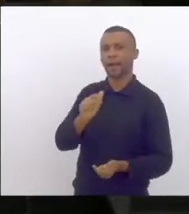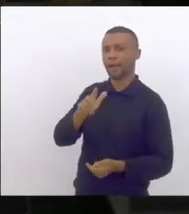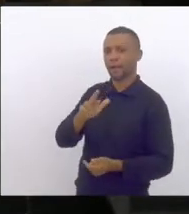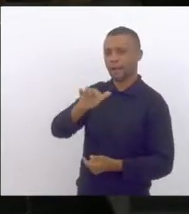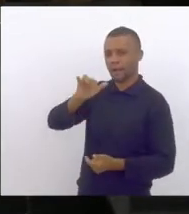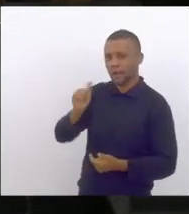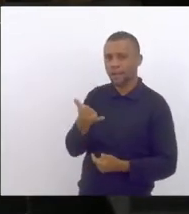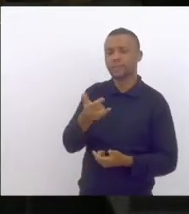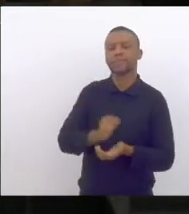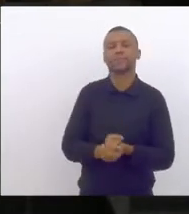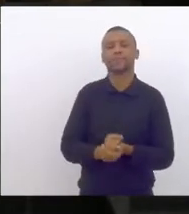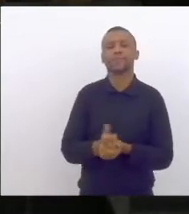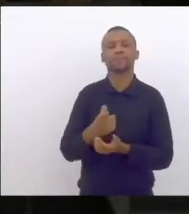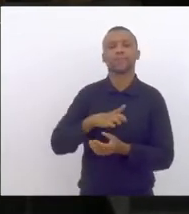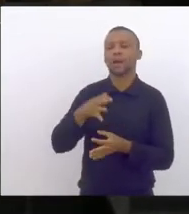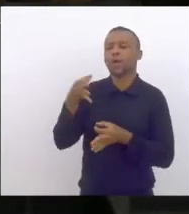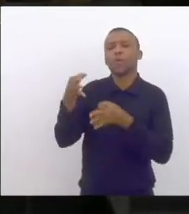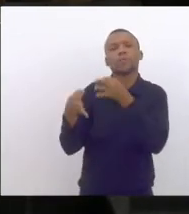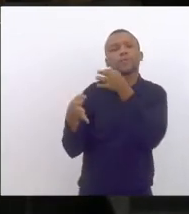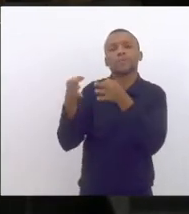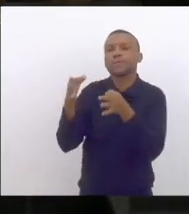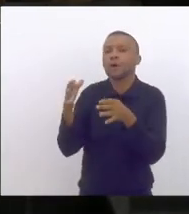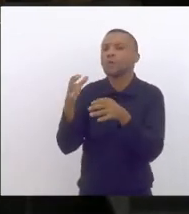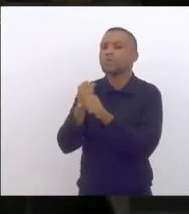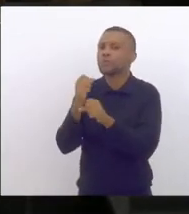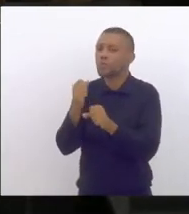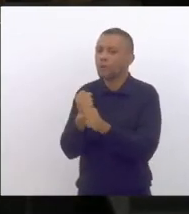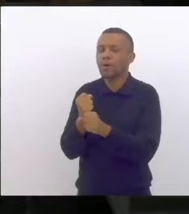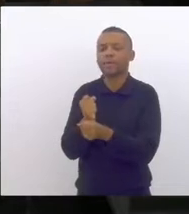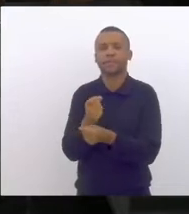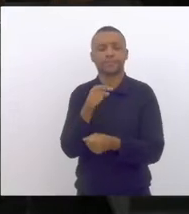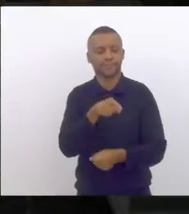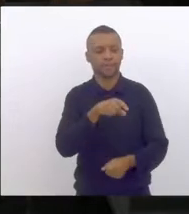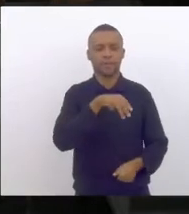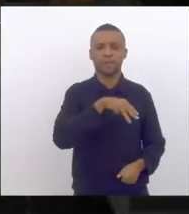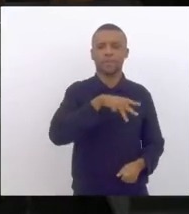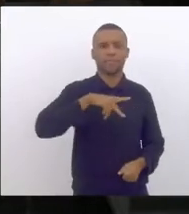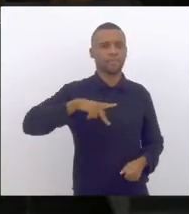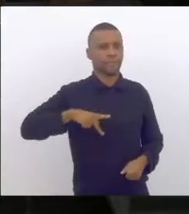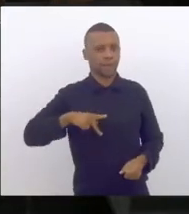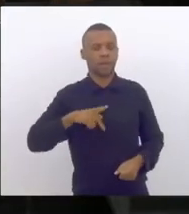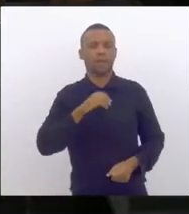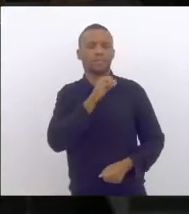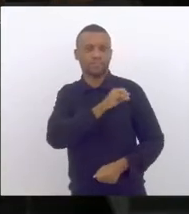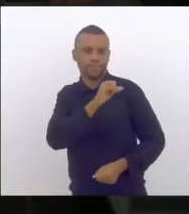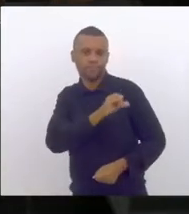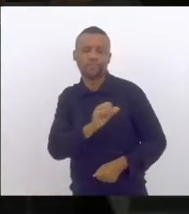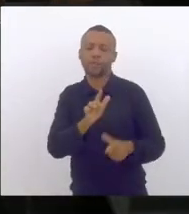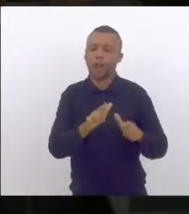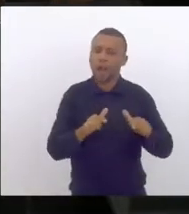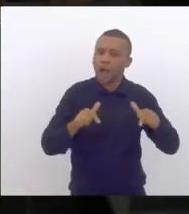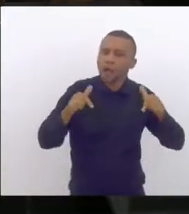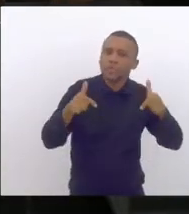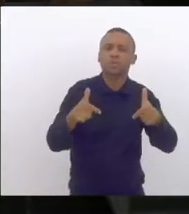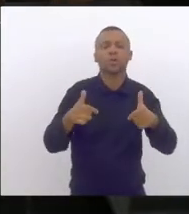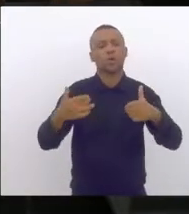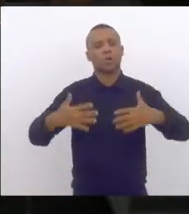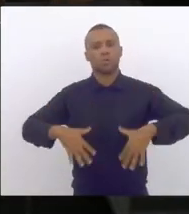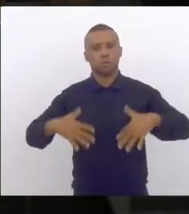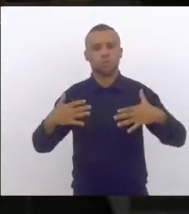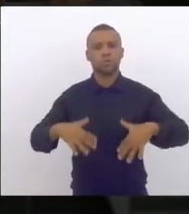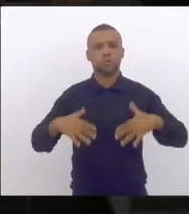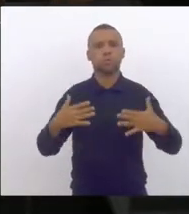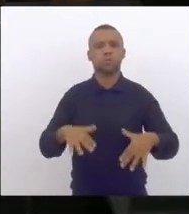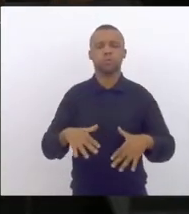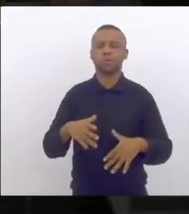o Tribunal de Contas e o Ministério Público também tem agido de uma forma muito